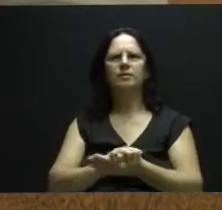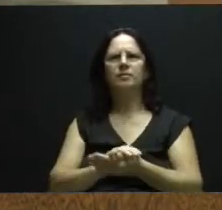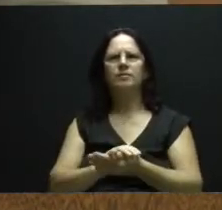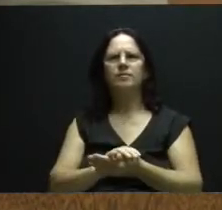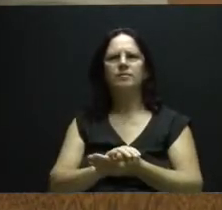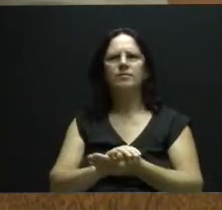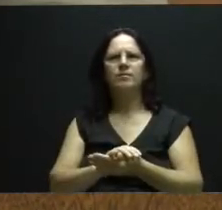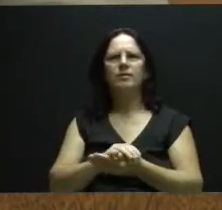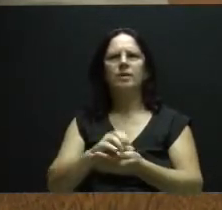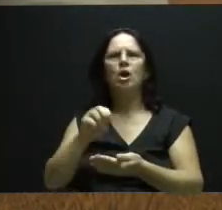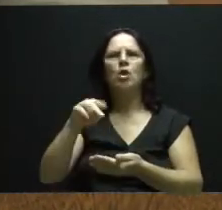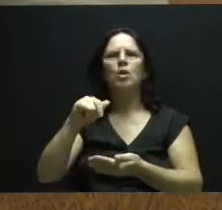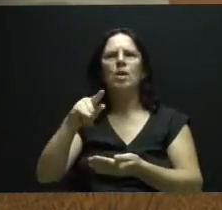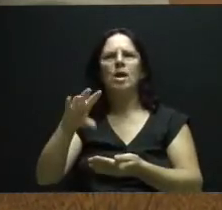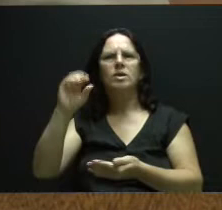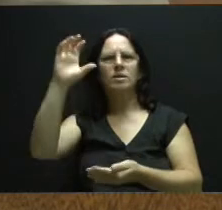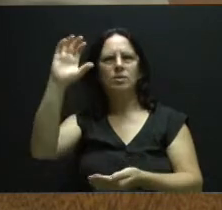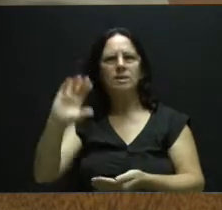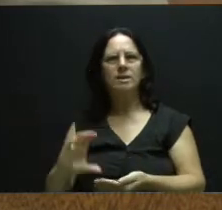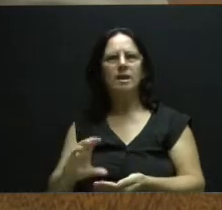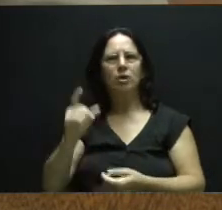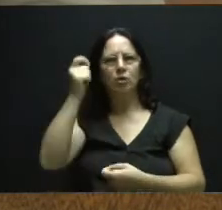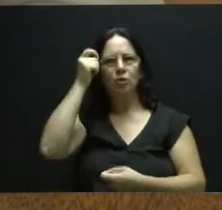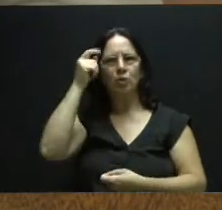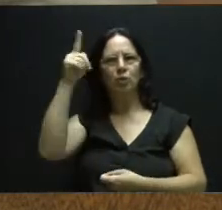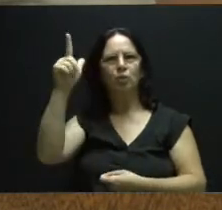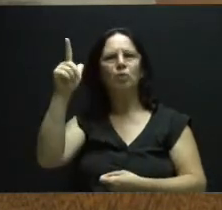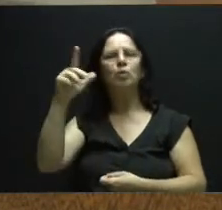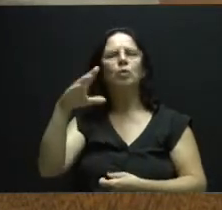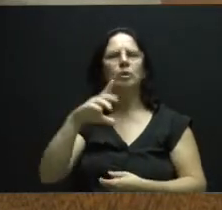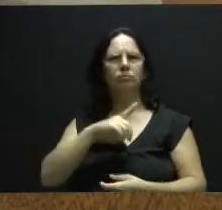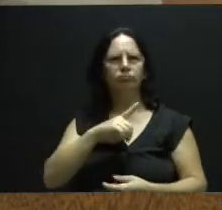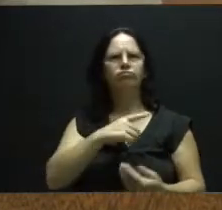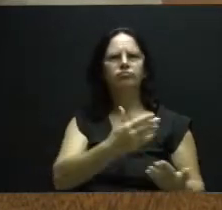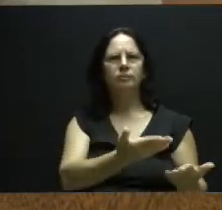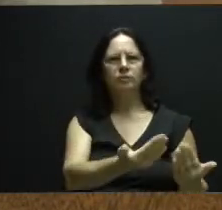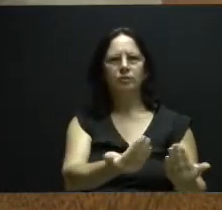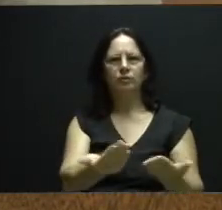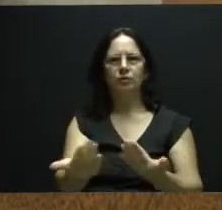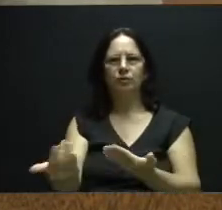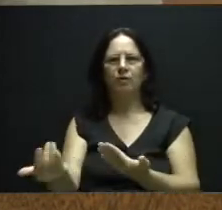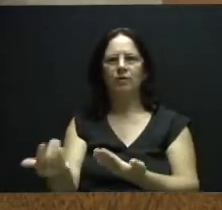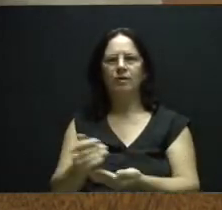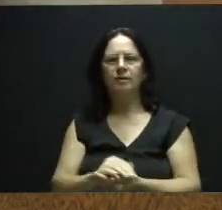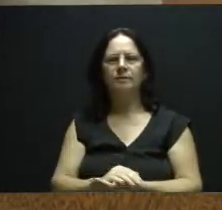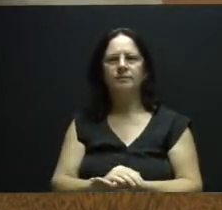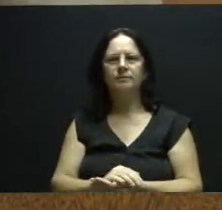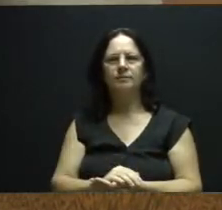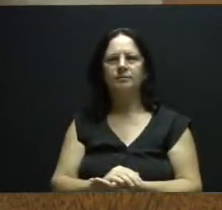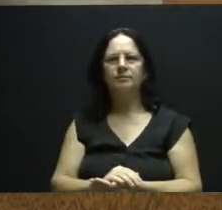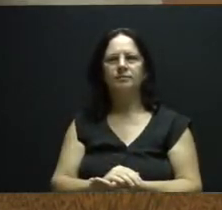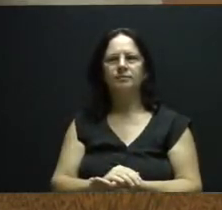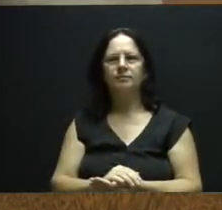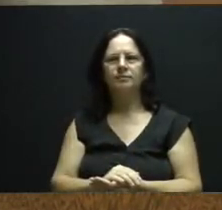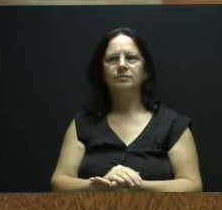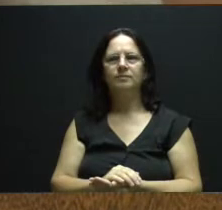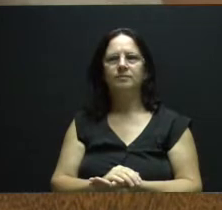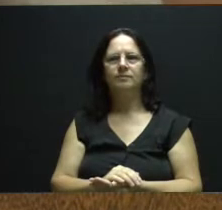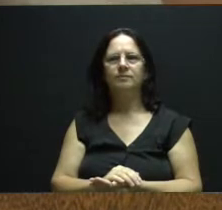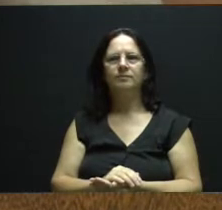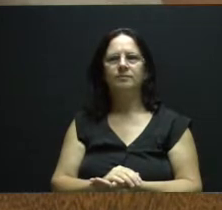de cidadania e cultura sem nossos jovens a iniciativa se adéqua a propor